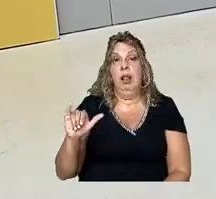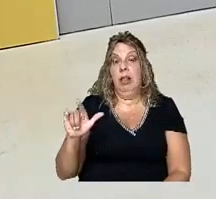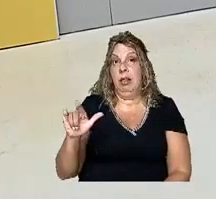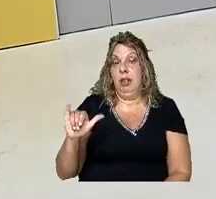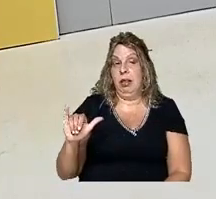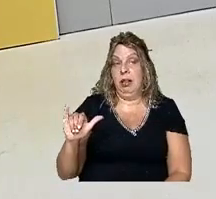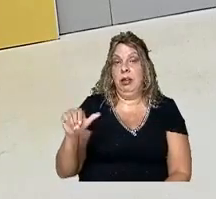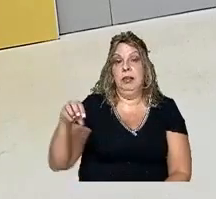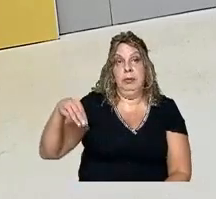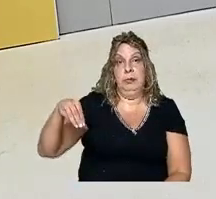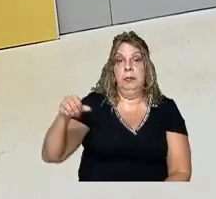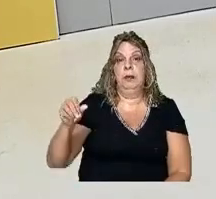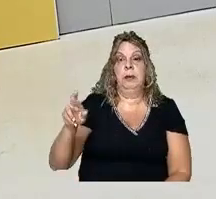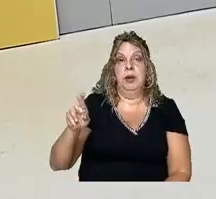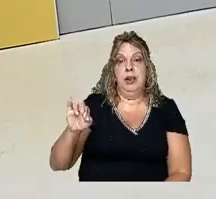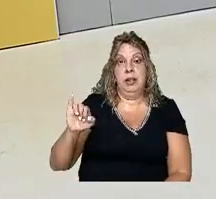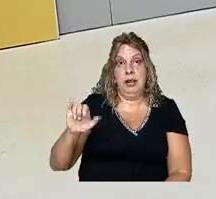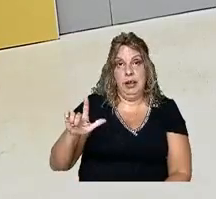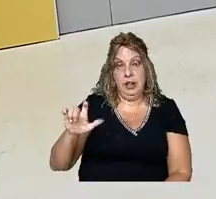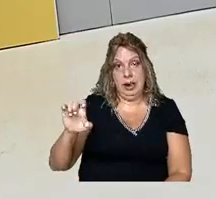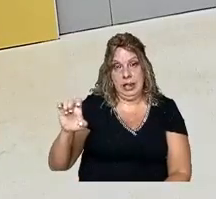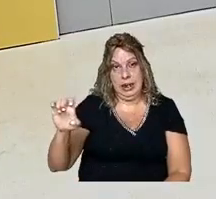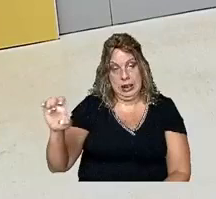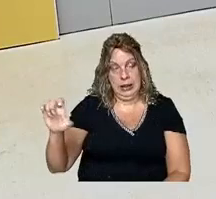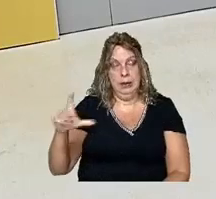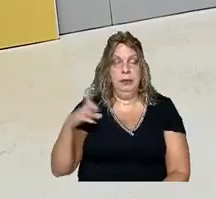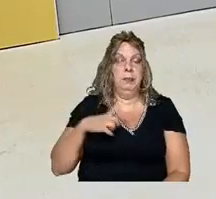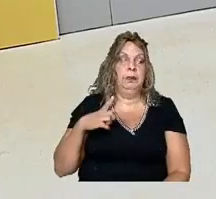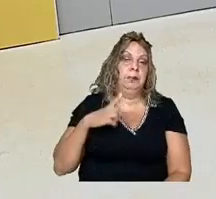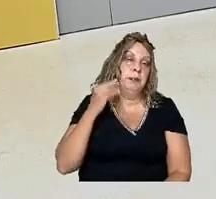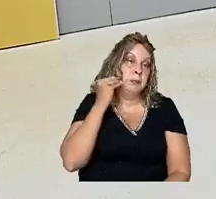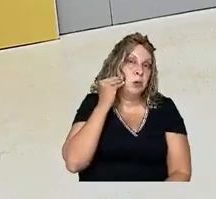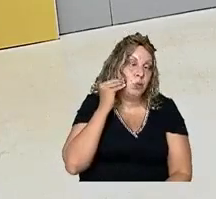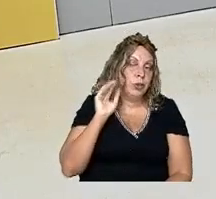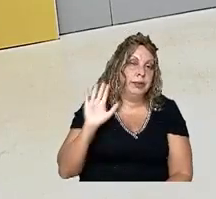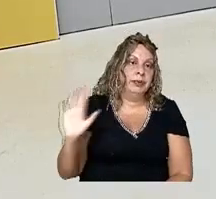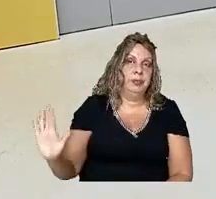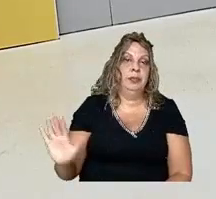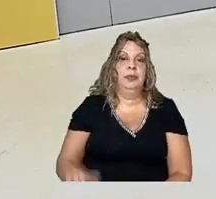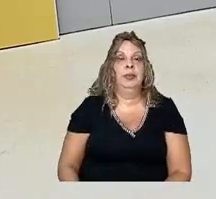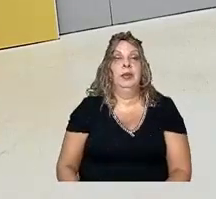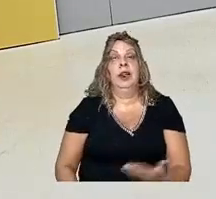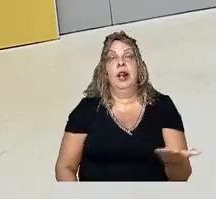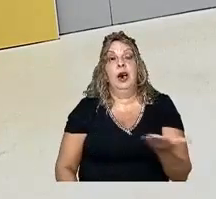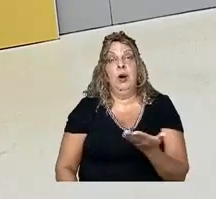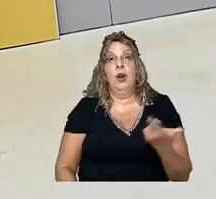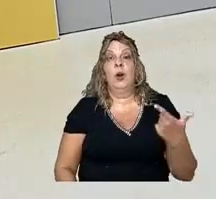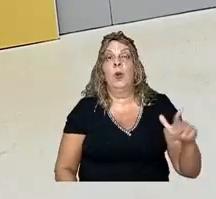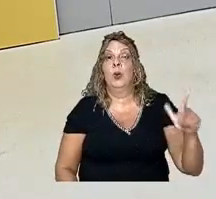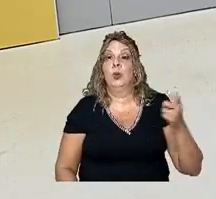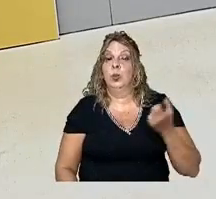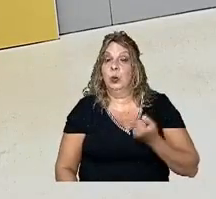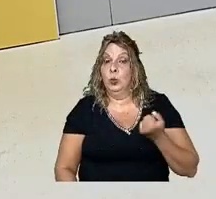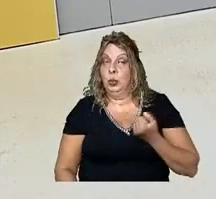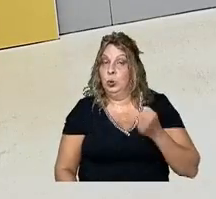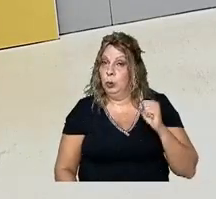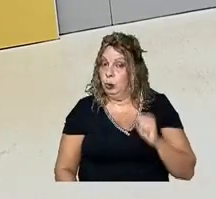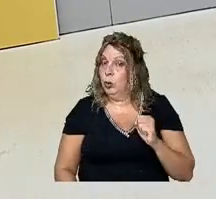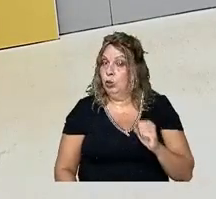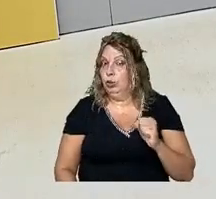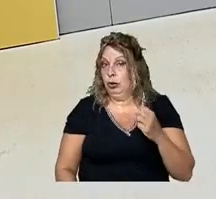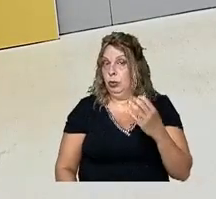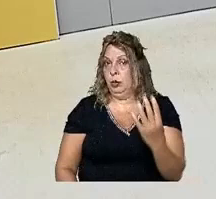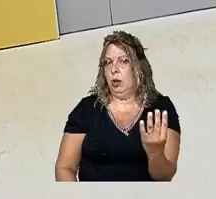também, Marielle. Todo mundo na expectativa para ver quem leva R$10 mil. Saiu mais uma bolinha que pode ser decisiva.